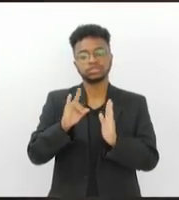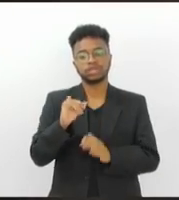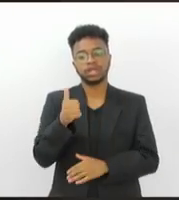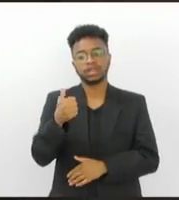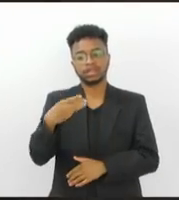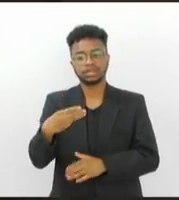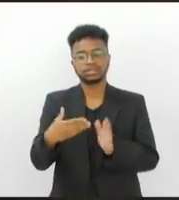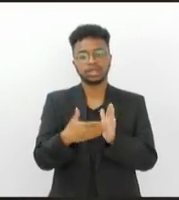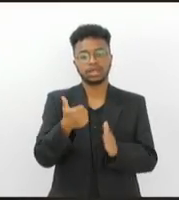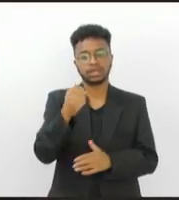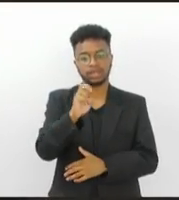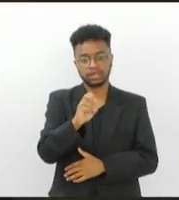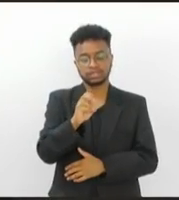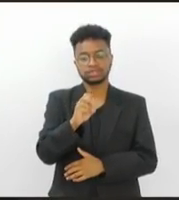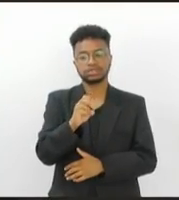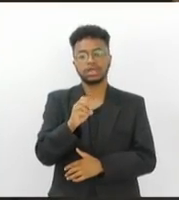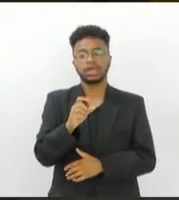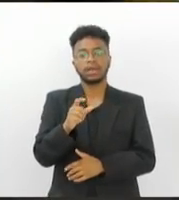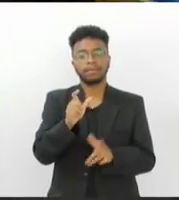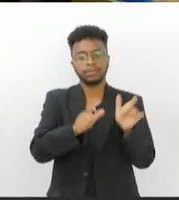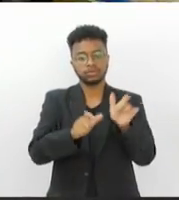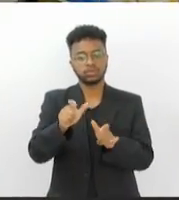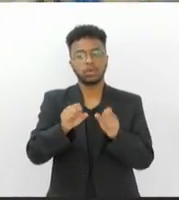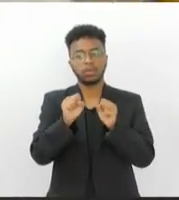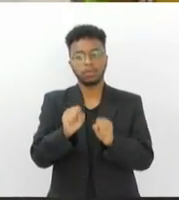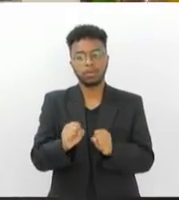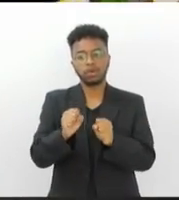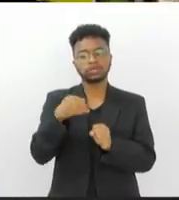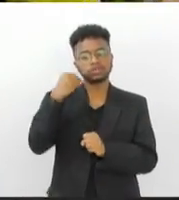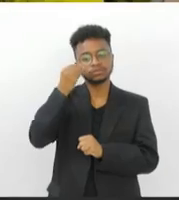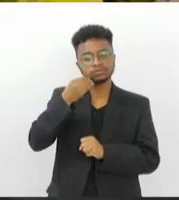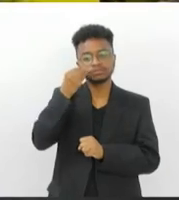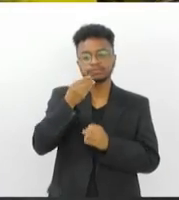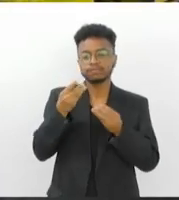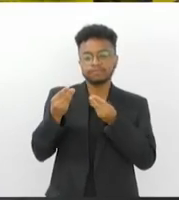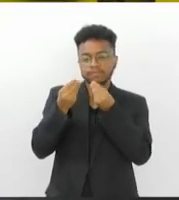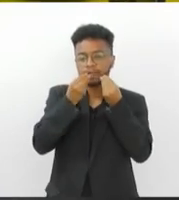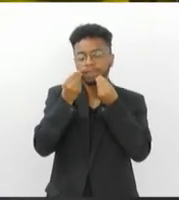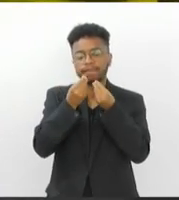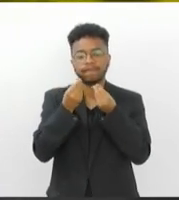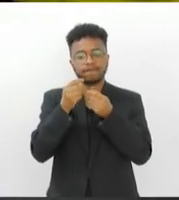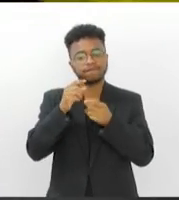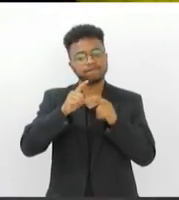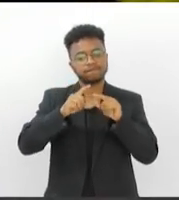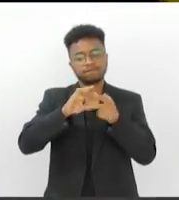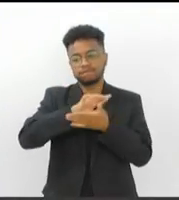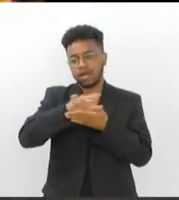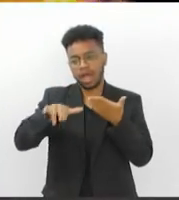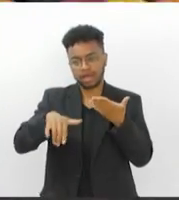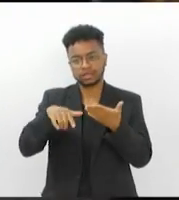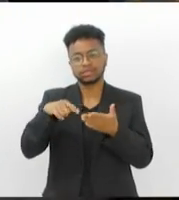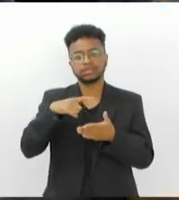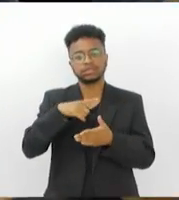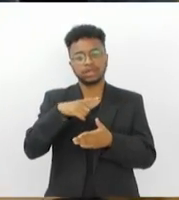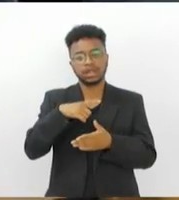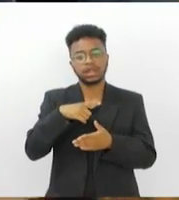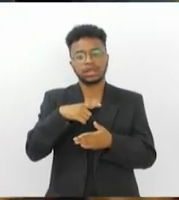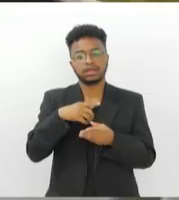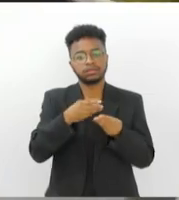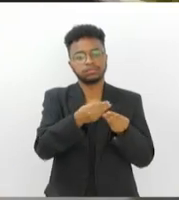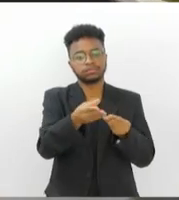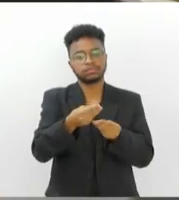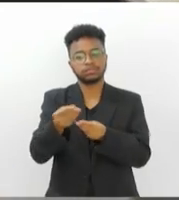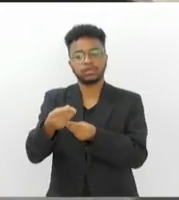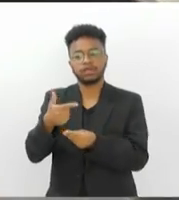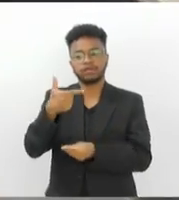Sociedade Esportiva de Búzios os visitantes vão poder vivenciar uma experiência gastronômica variada com pratos servidos em 27